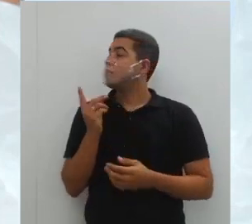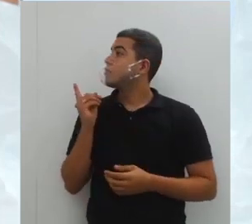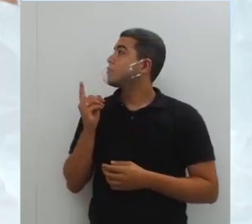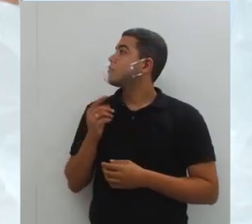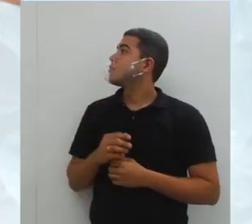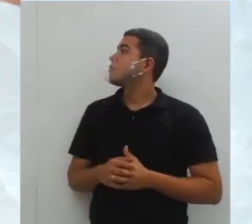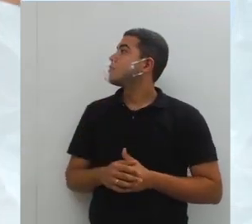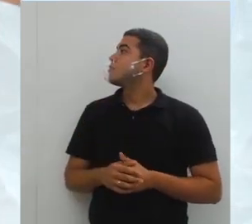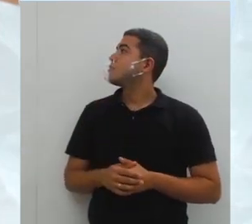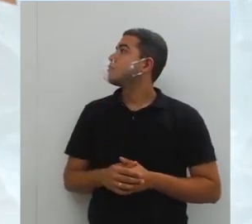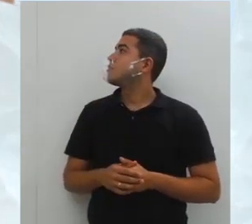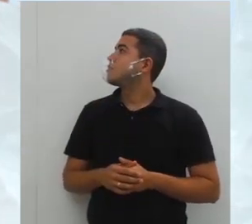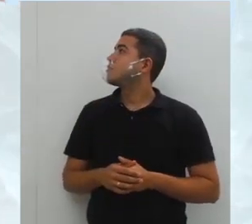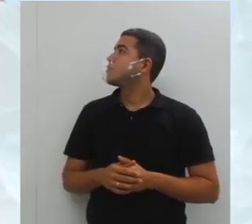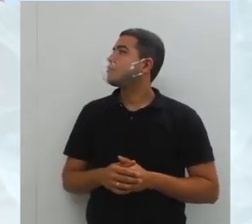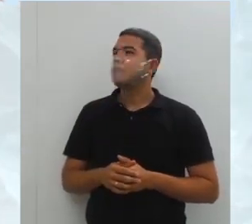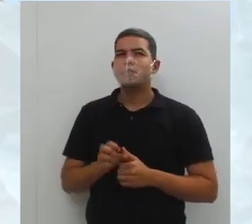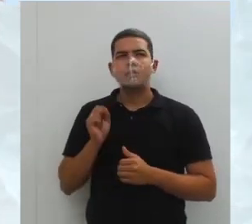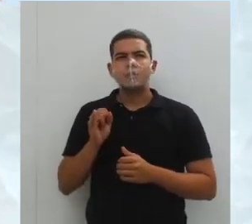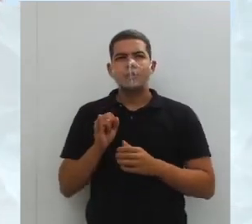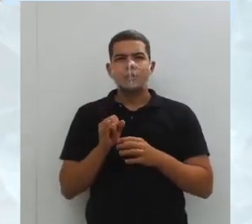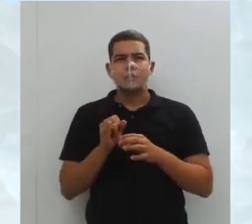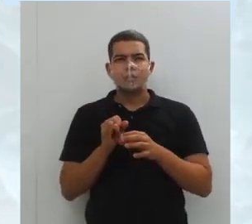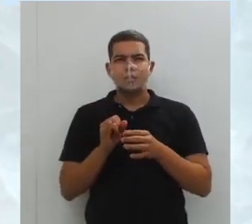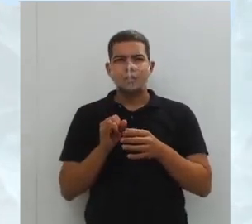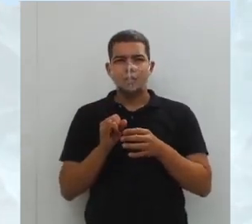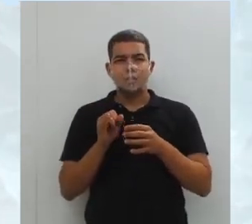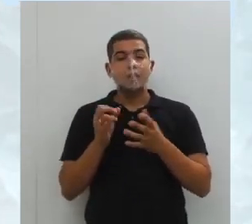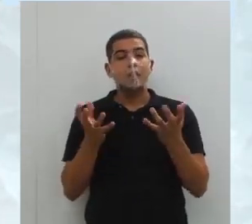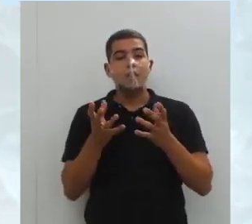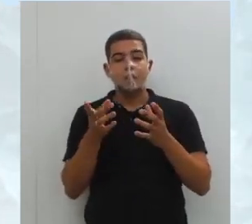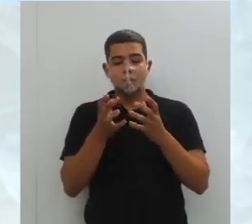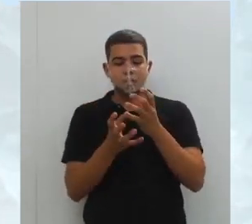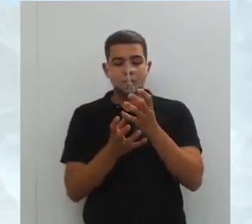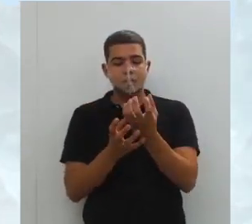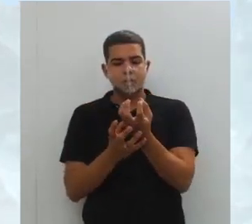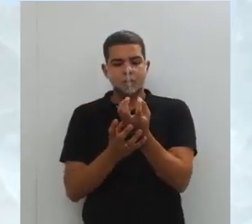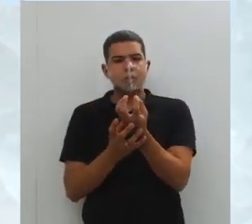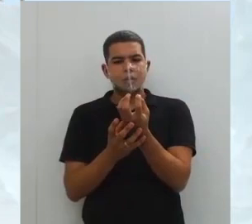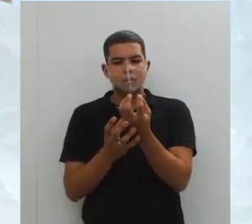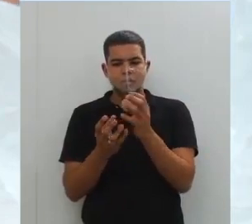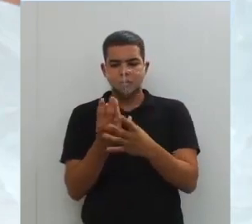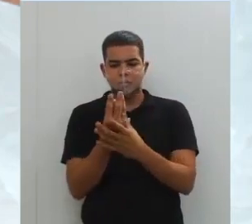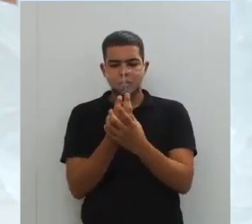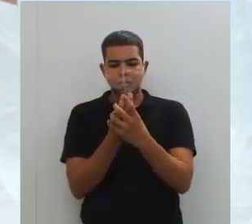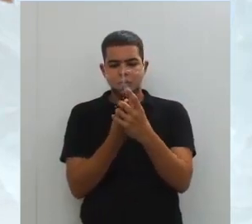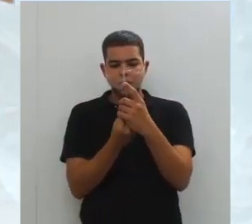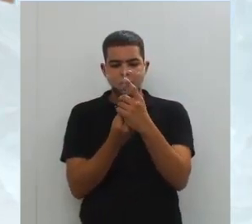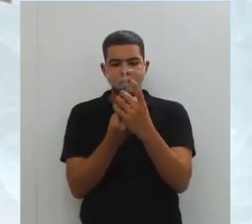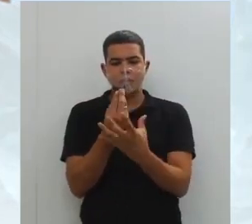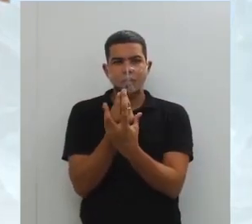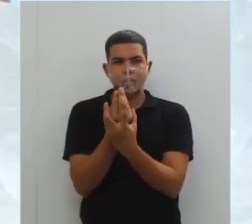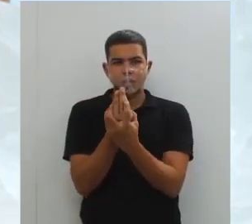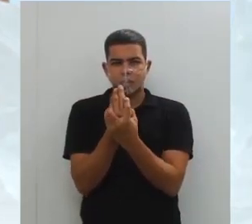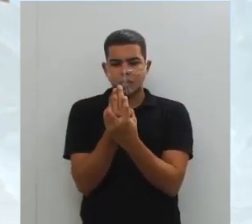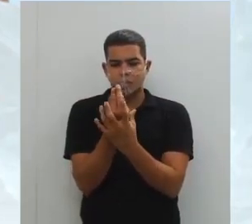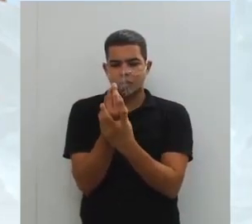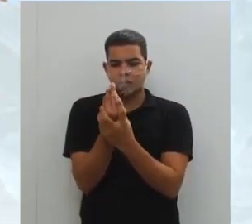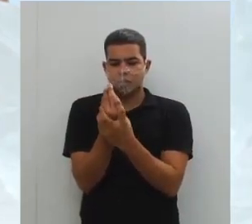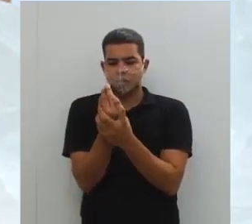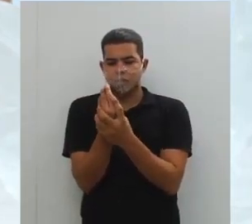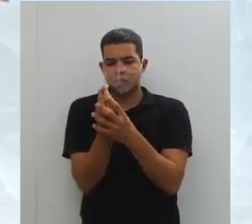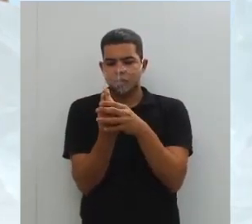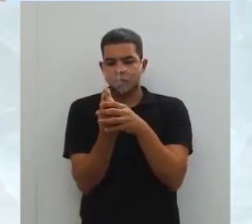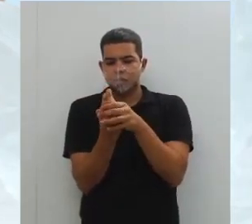Se ela soltar um pouquinho, não tem problema, que agora, ó, na sua mão, você vai dando uma forma mais